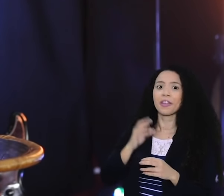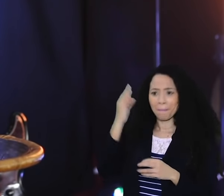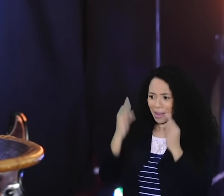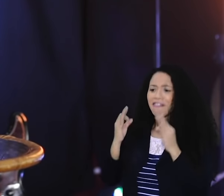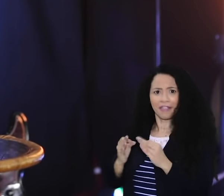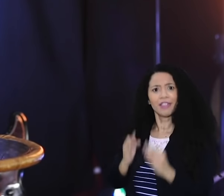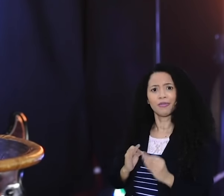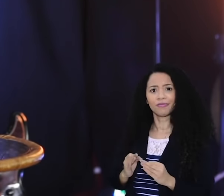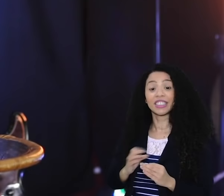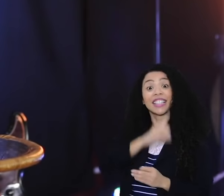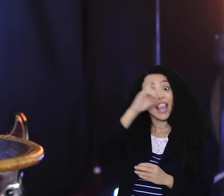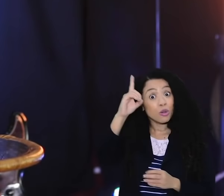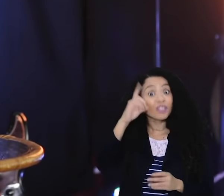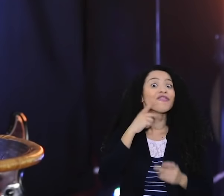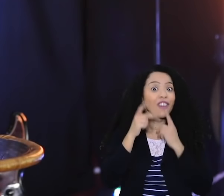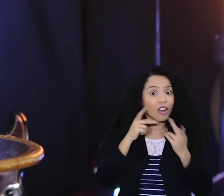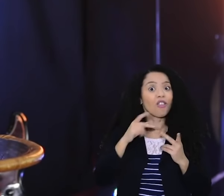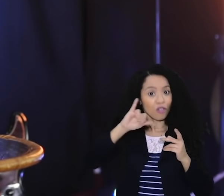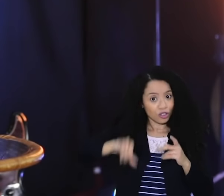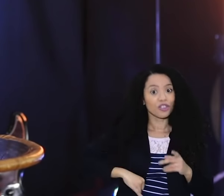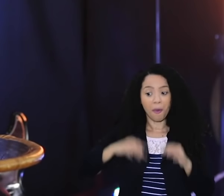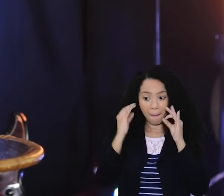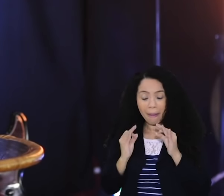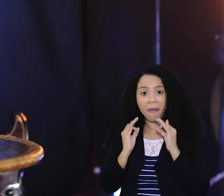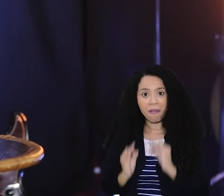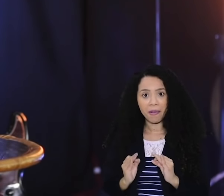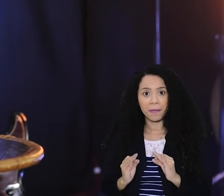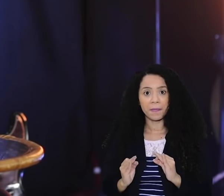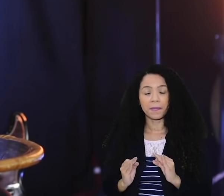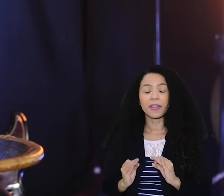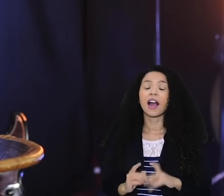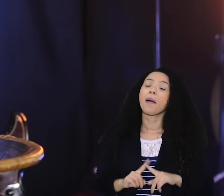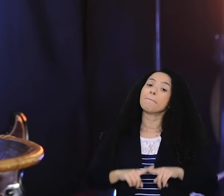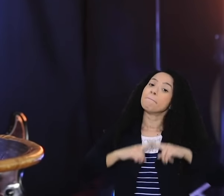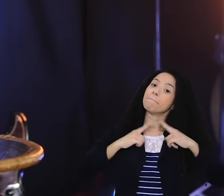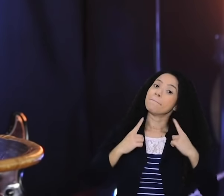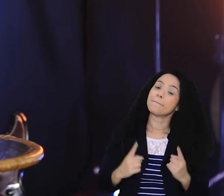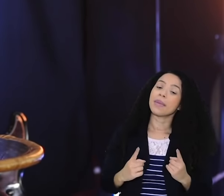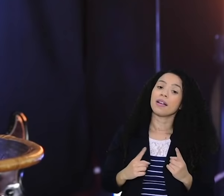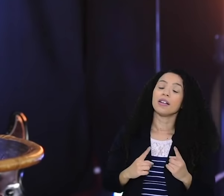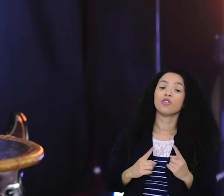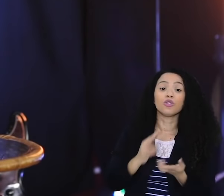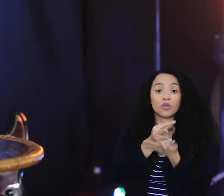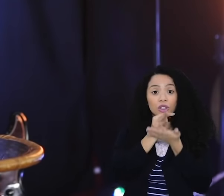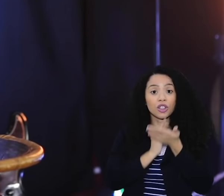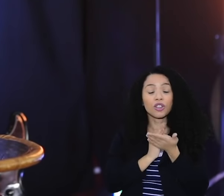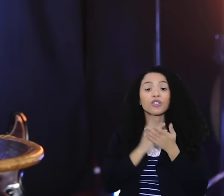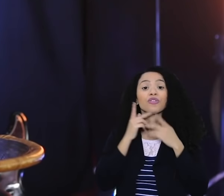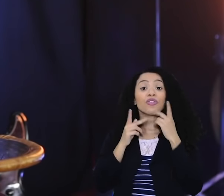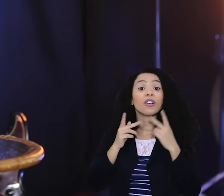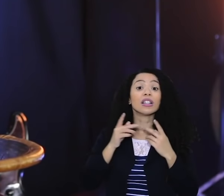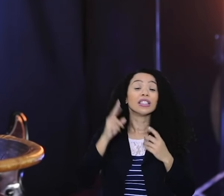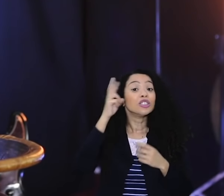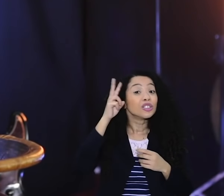foi Deus que falou isso sobre ele, um testemunho dado pelo próprio Deus. Mas o texto narra a